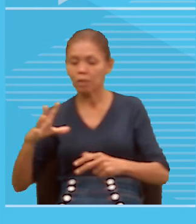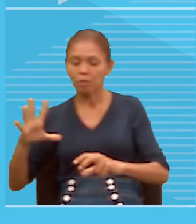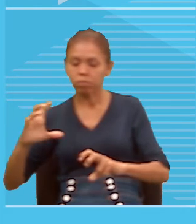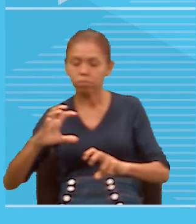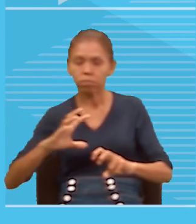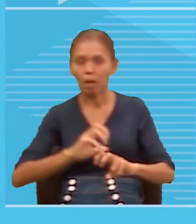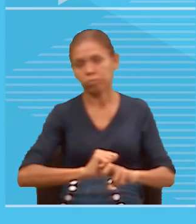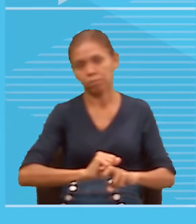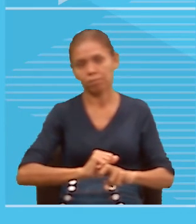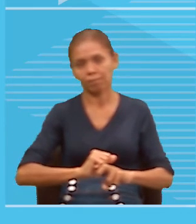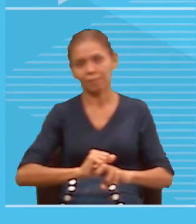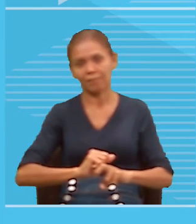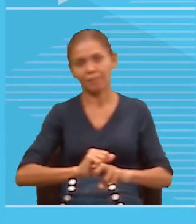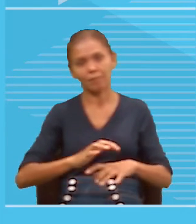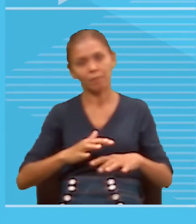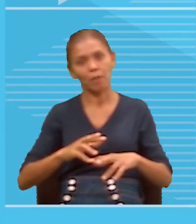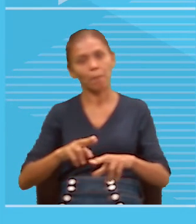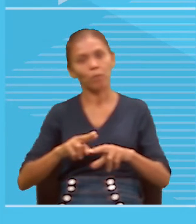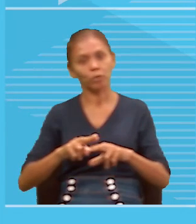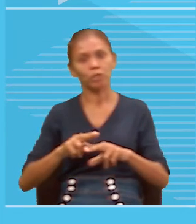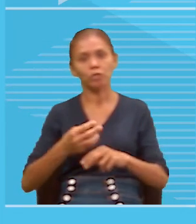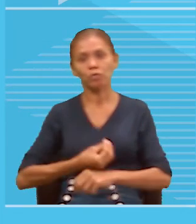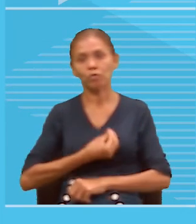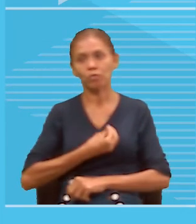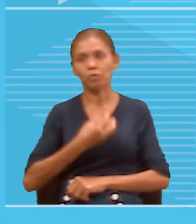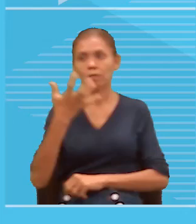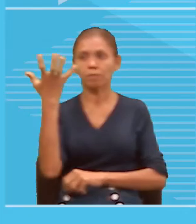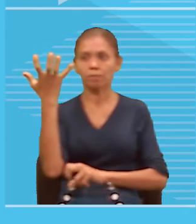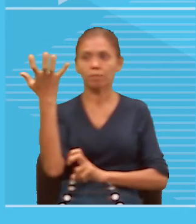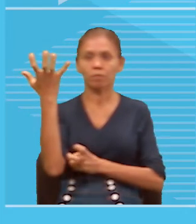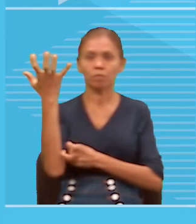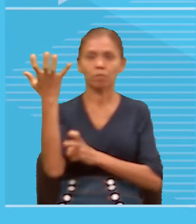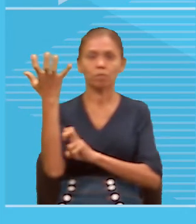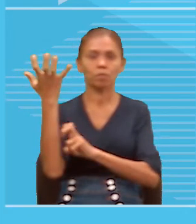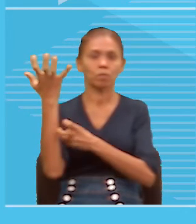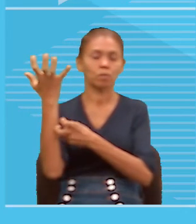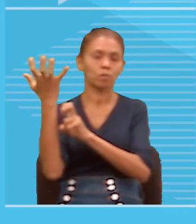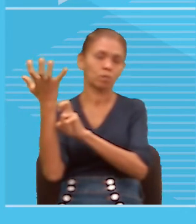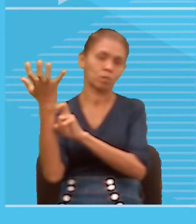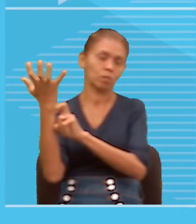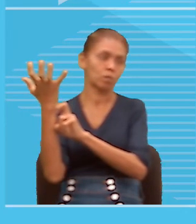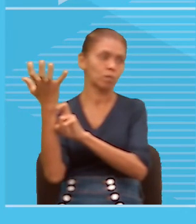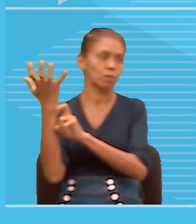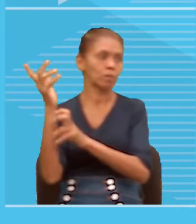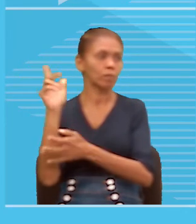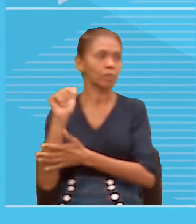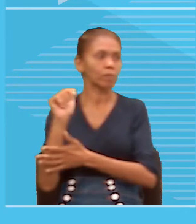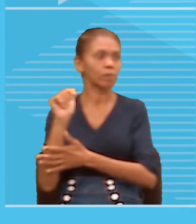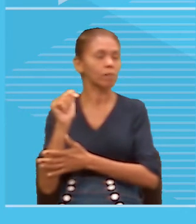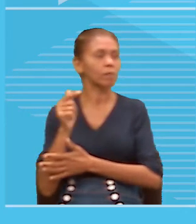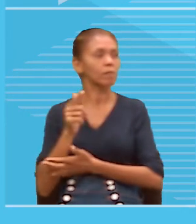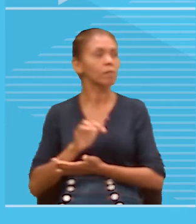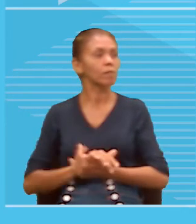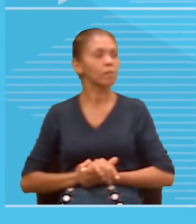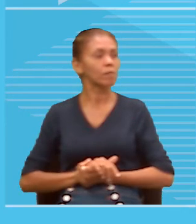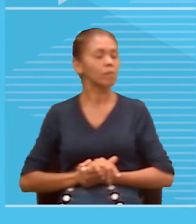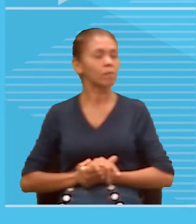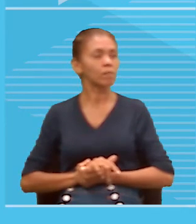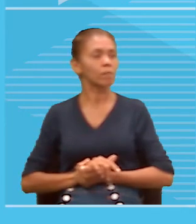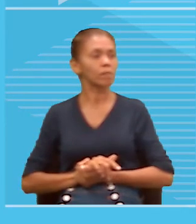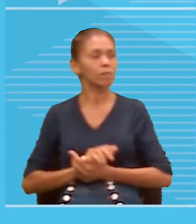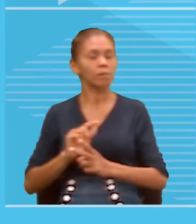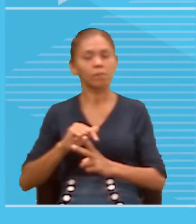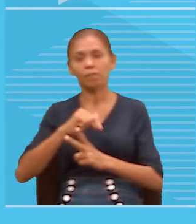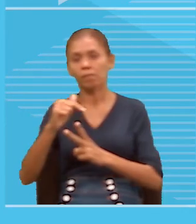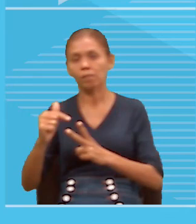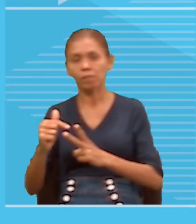de sobrevivência né E aí vieram né desses próximos primitivos duas linhagens tá bom